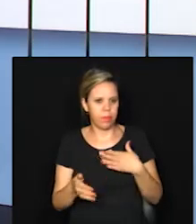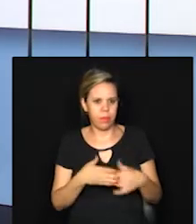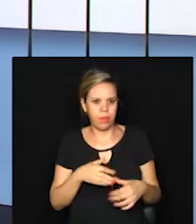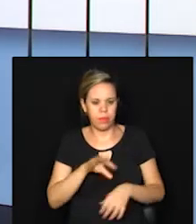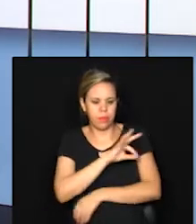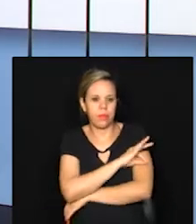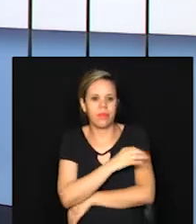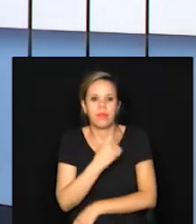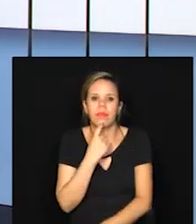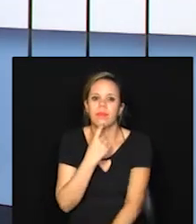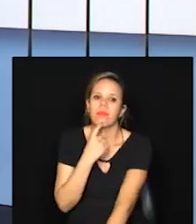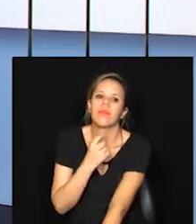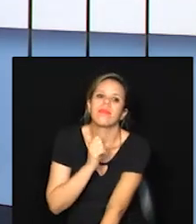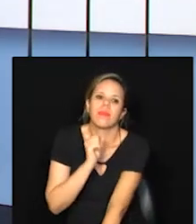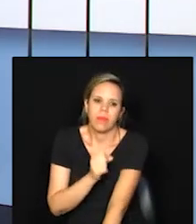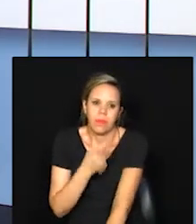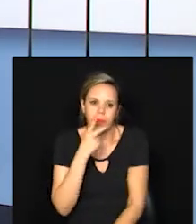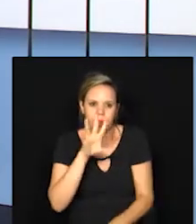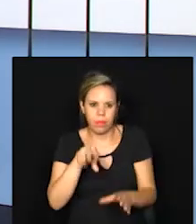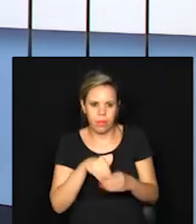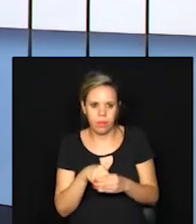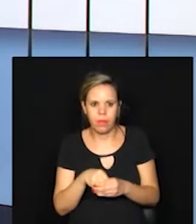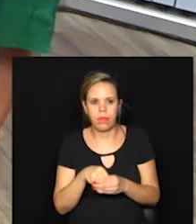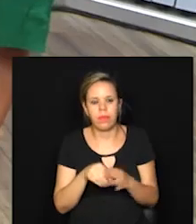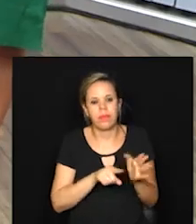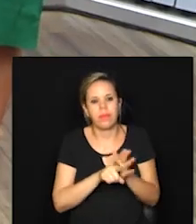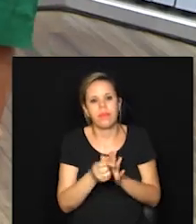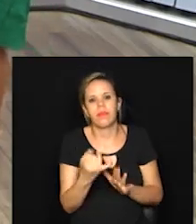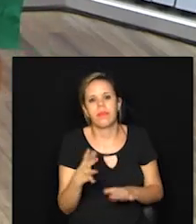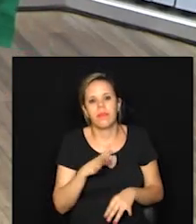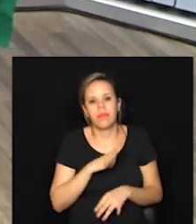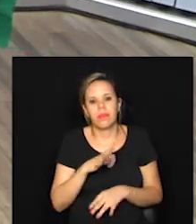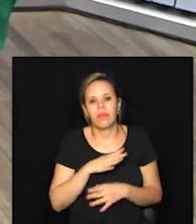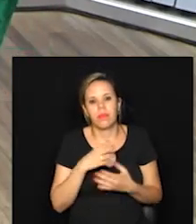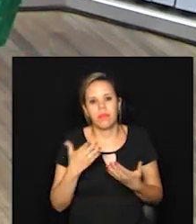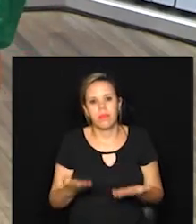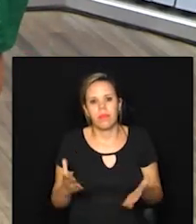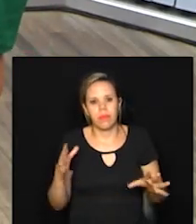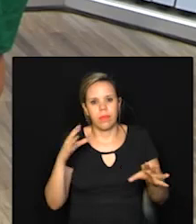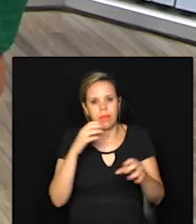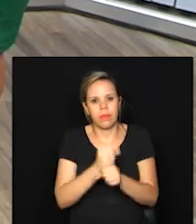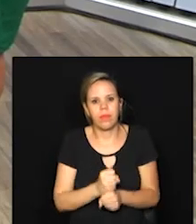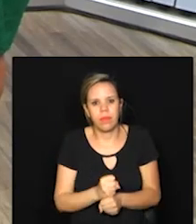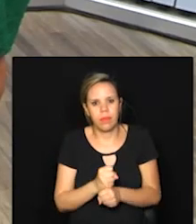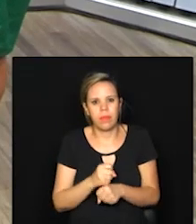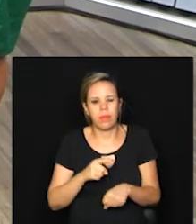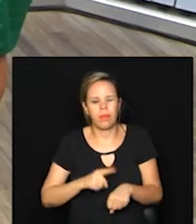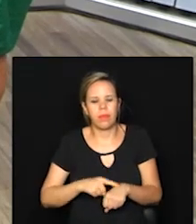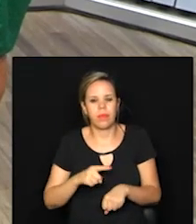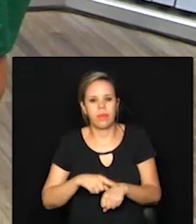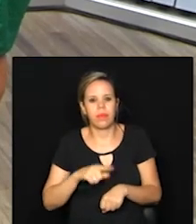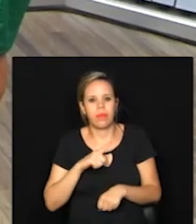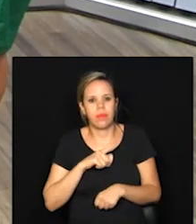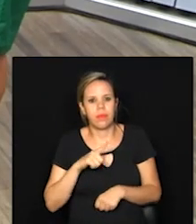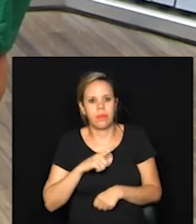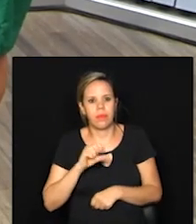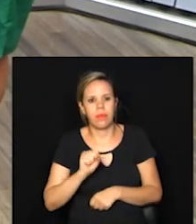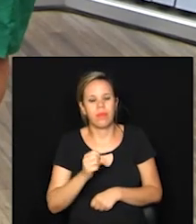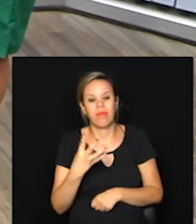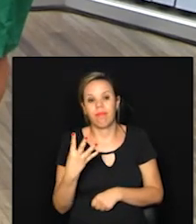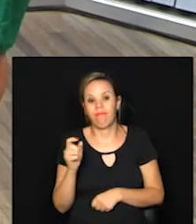Prefeitura de Campinas pode atualizar os dados aqui da nossa cidade. Então, no total, até o momento nós temos